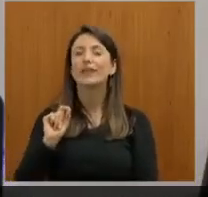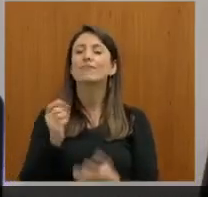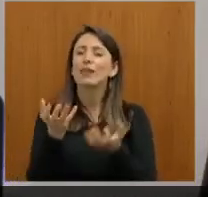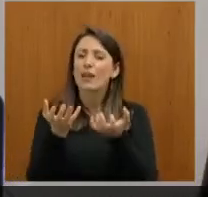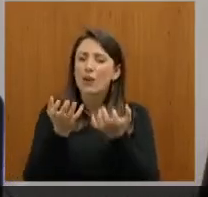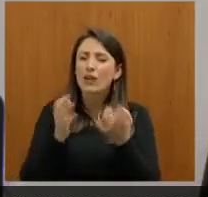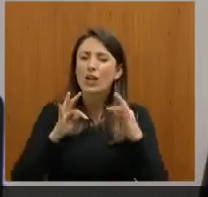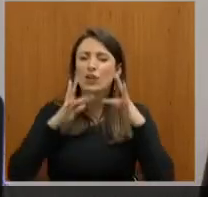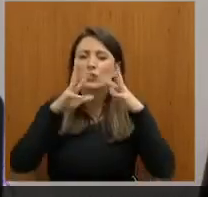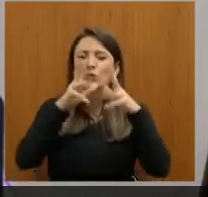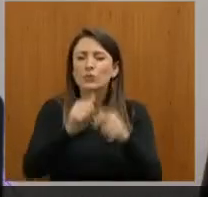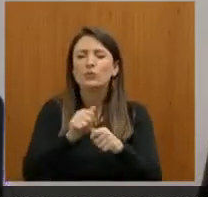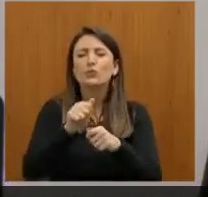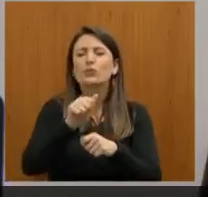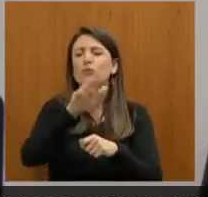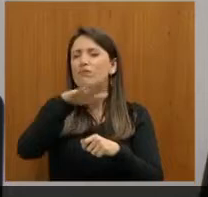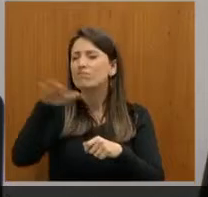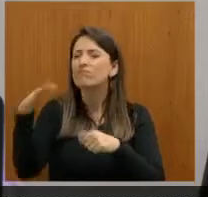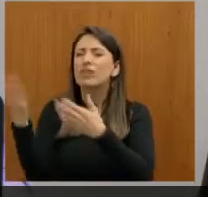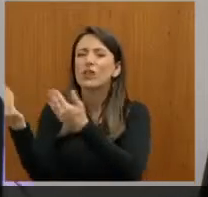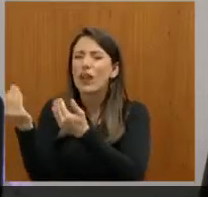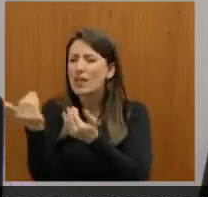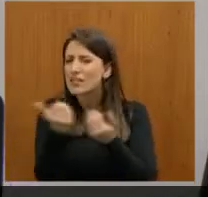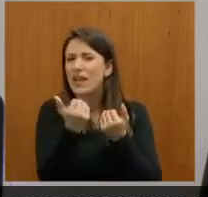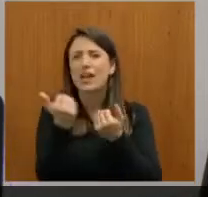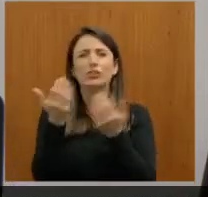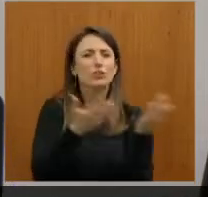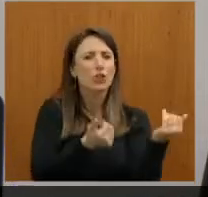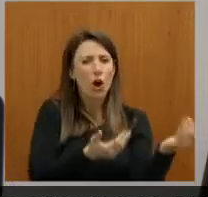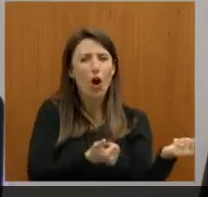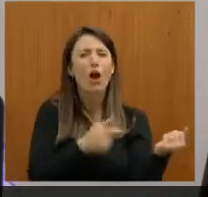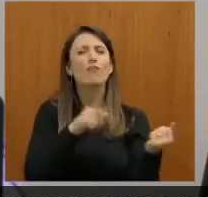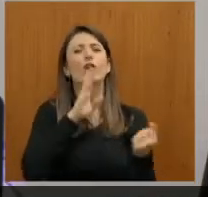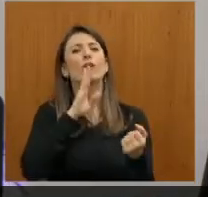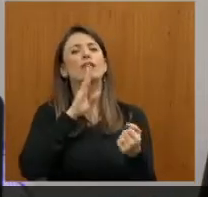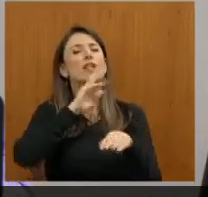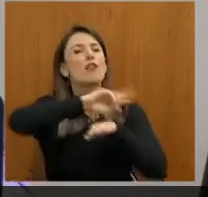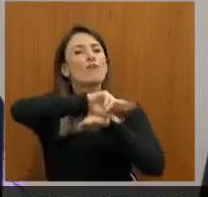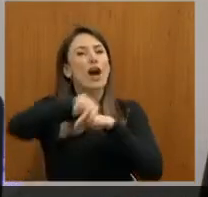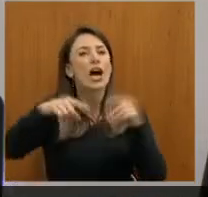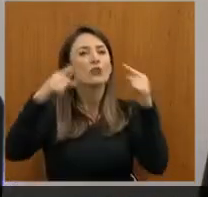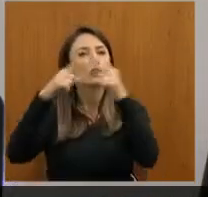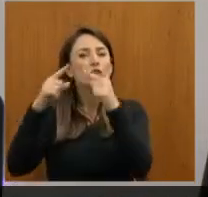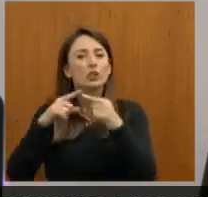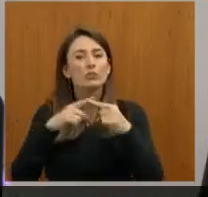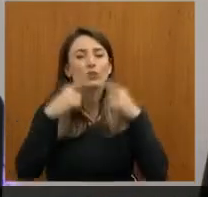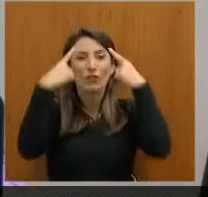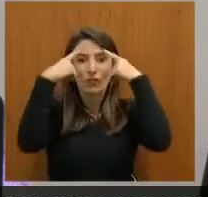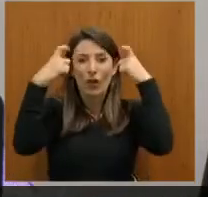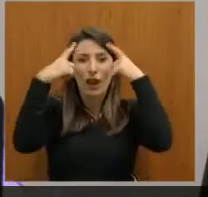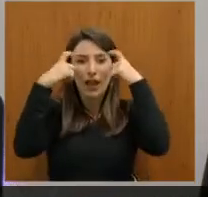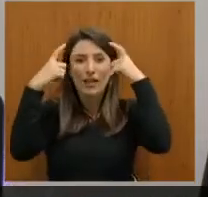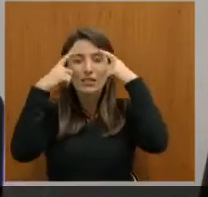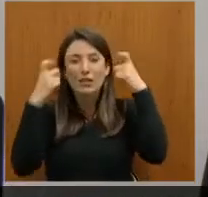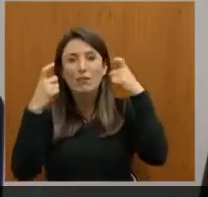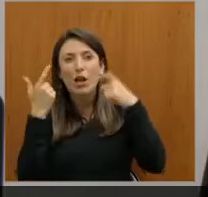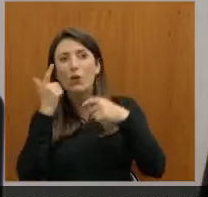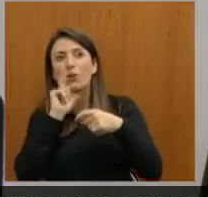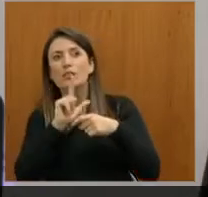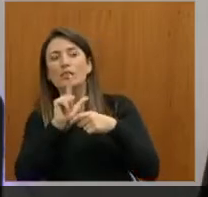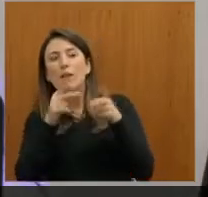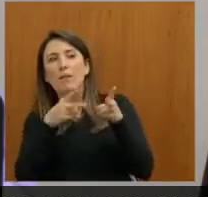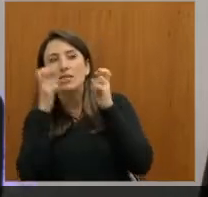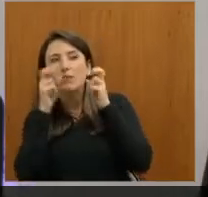nossos adolescentes jovens possam conhecer os diversos tipos de violência para auxiliar a sua